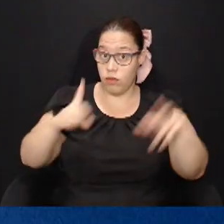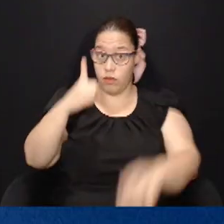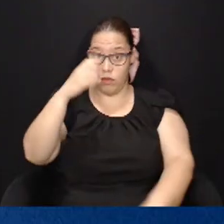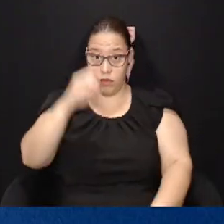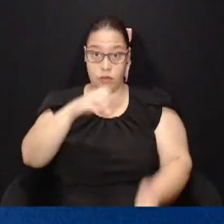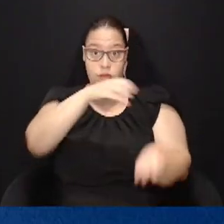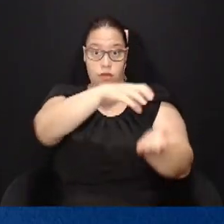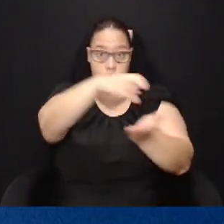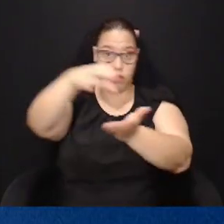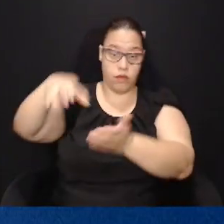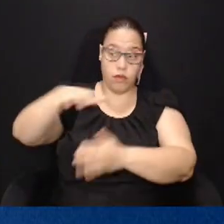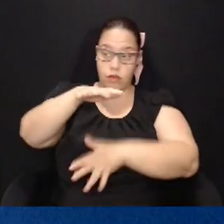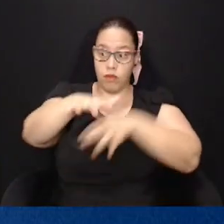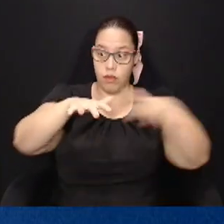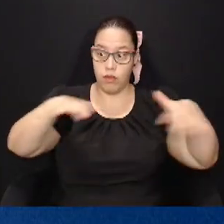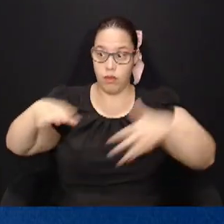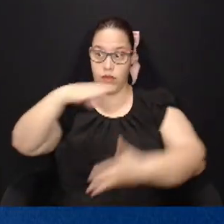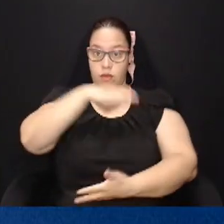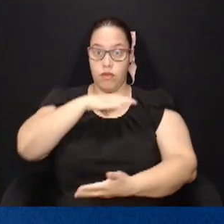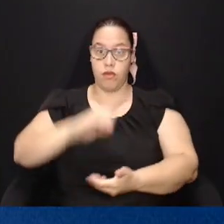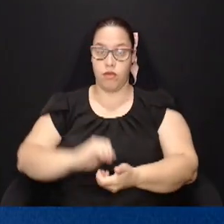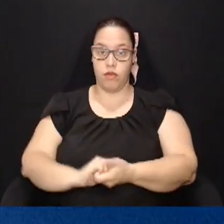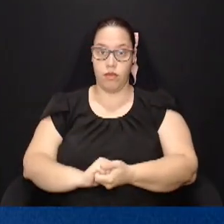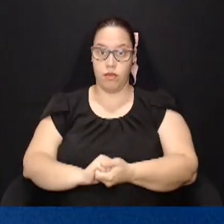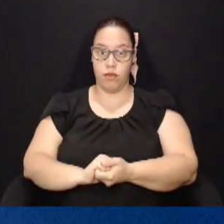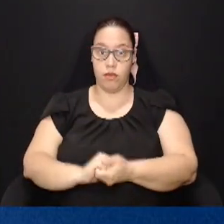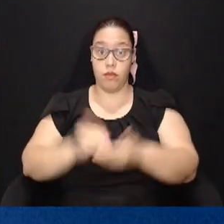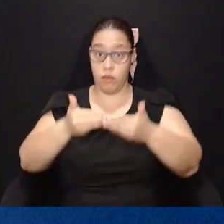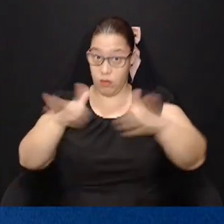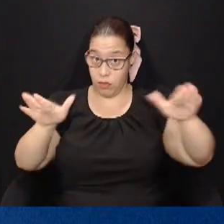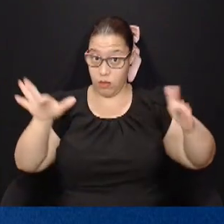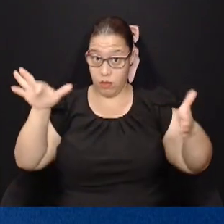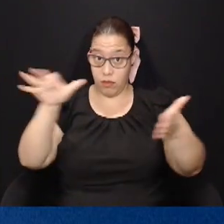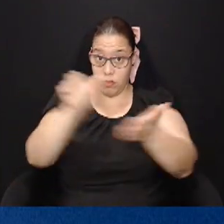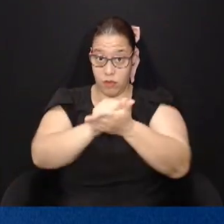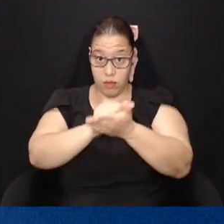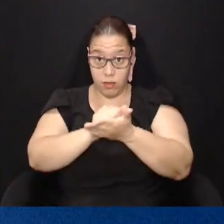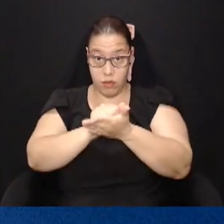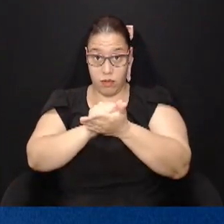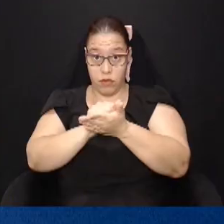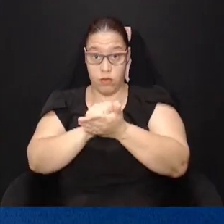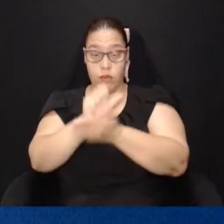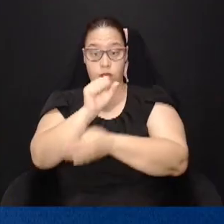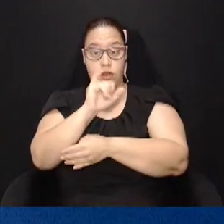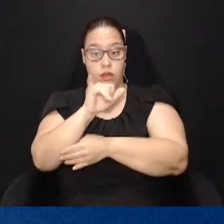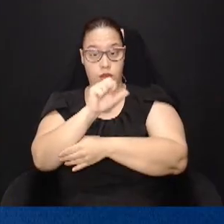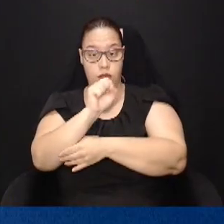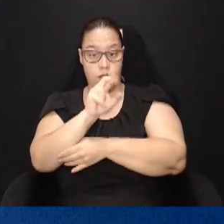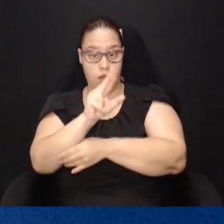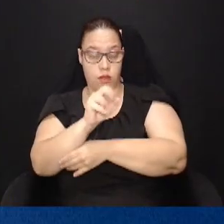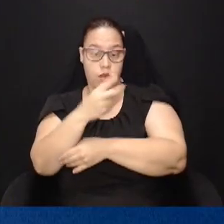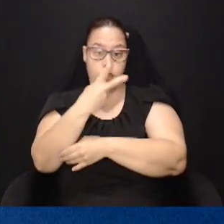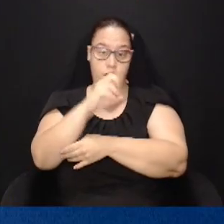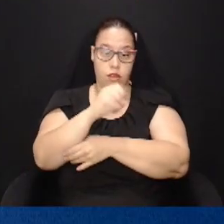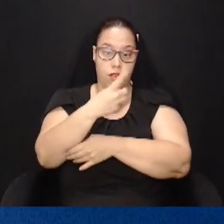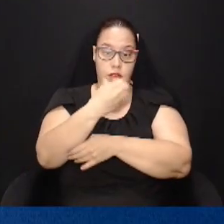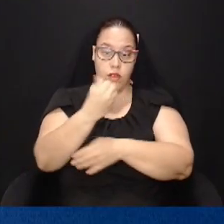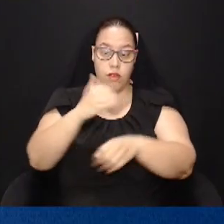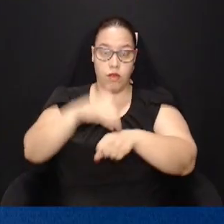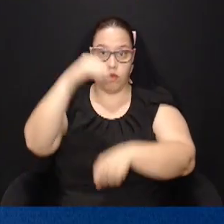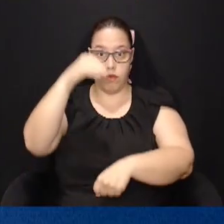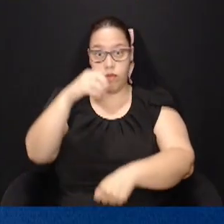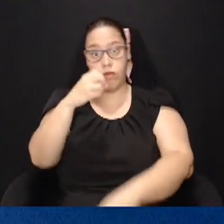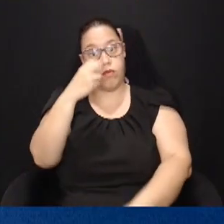espalhadas na cidade. Estão abertas as inscrições para o SISU 2026, com mais de 274